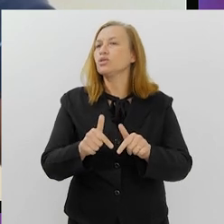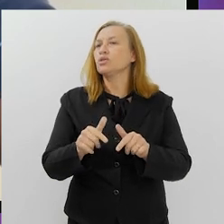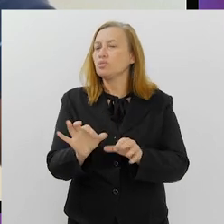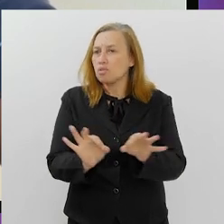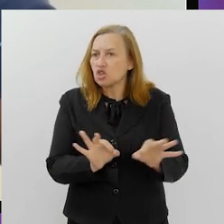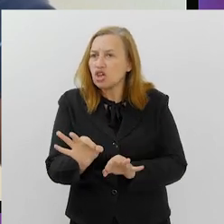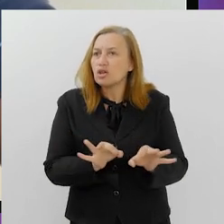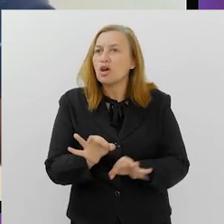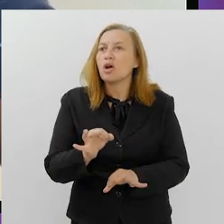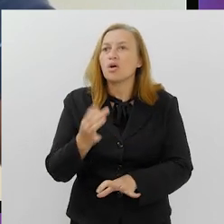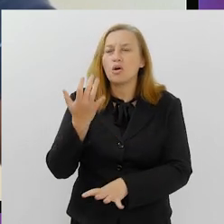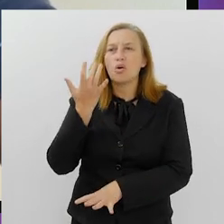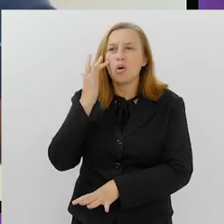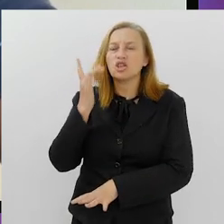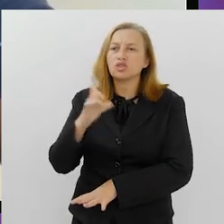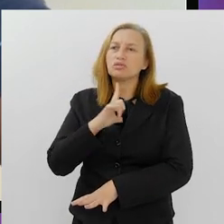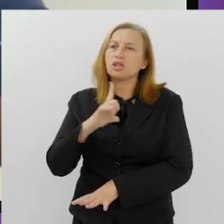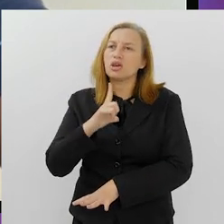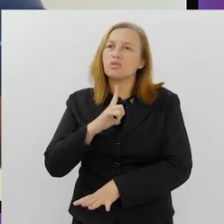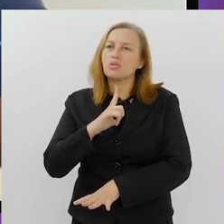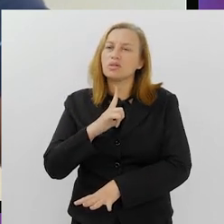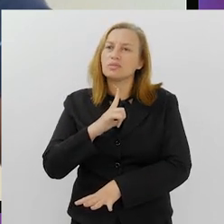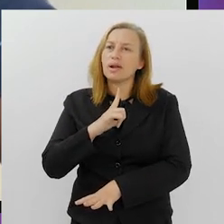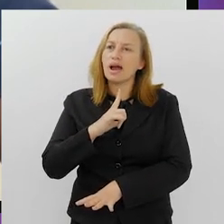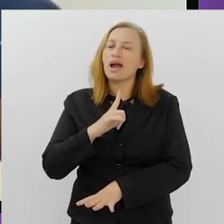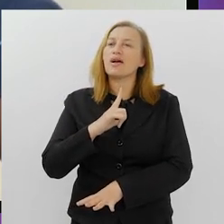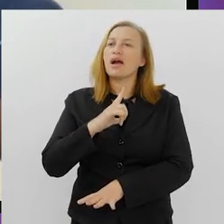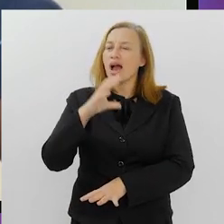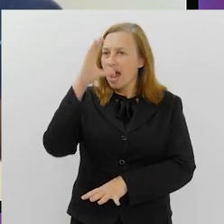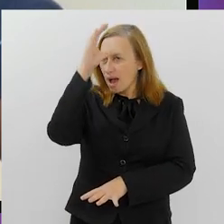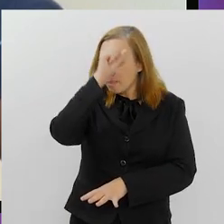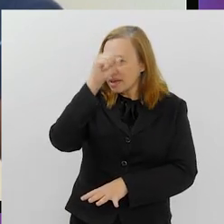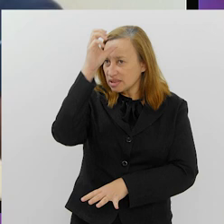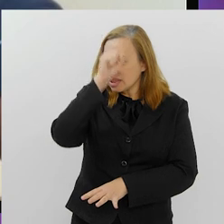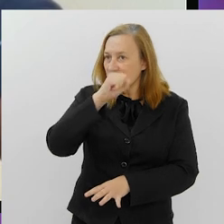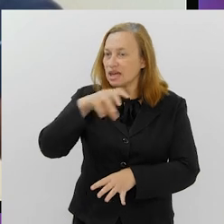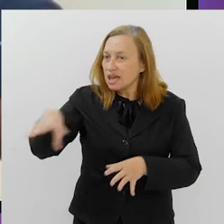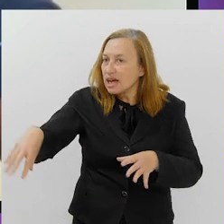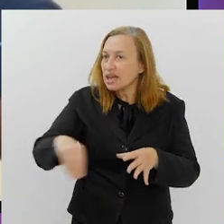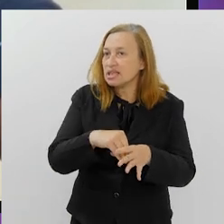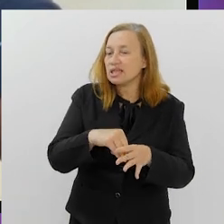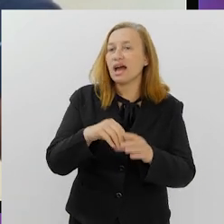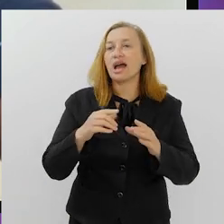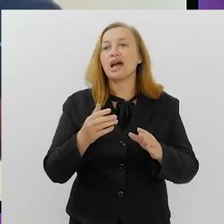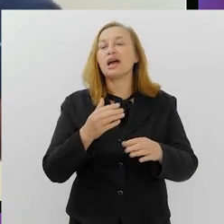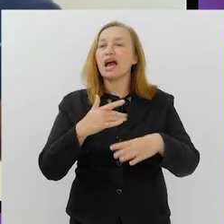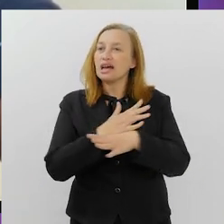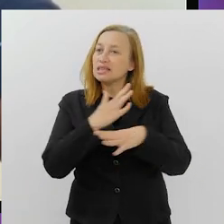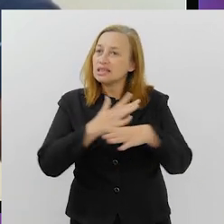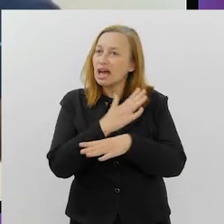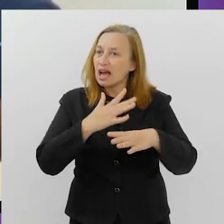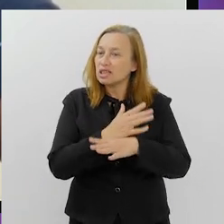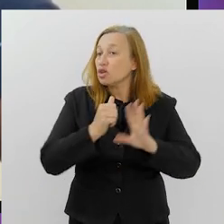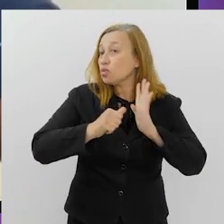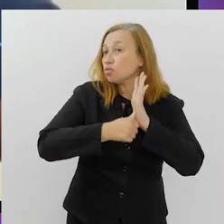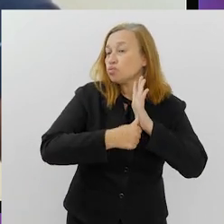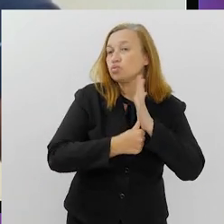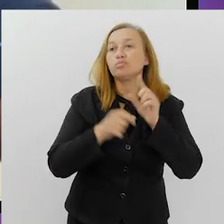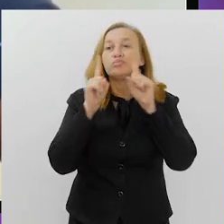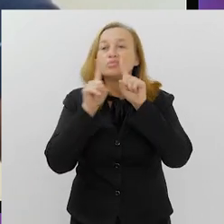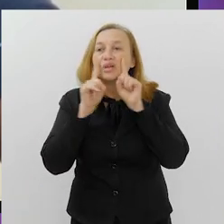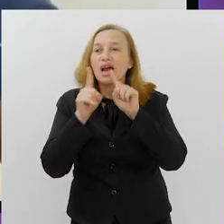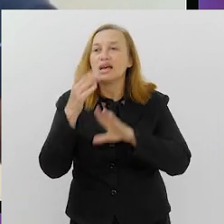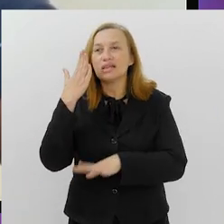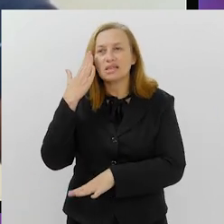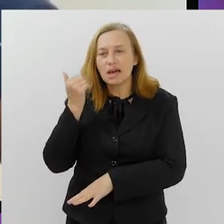aos projetos, né? Eu acho que tenho muita coisa ainda para acrescentar à cidade, ao clube do Maricá. Claro,